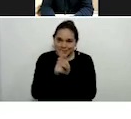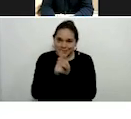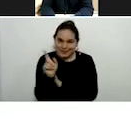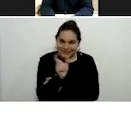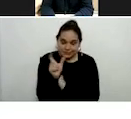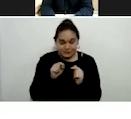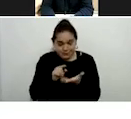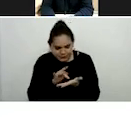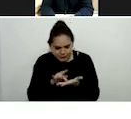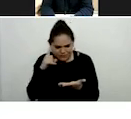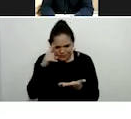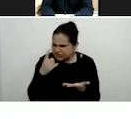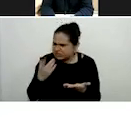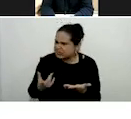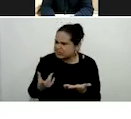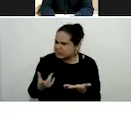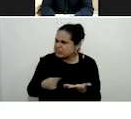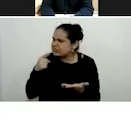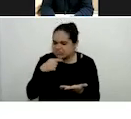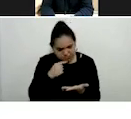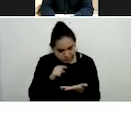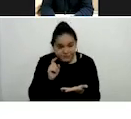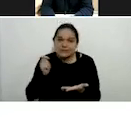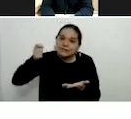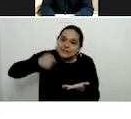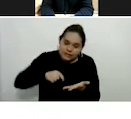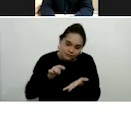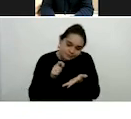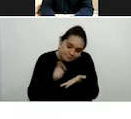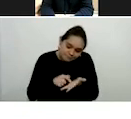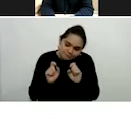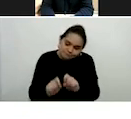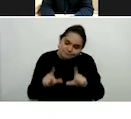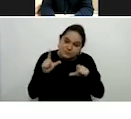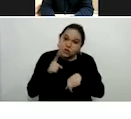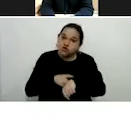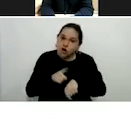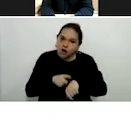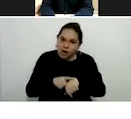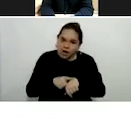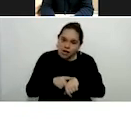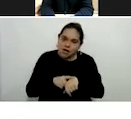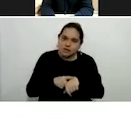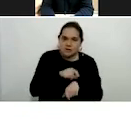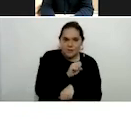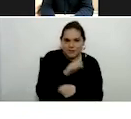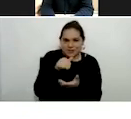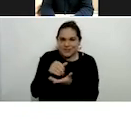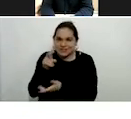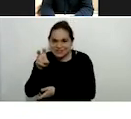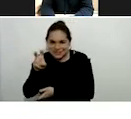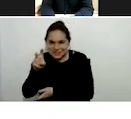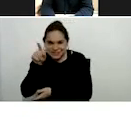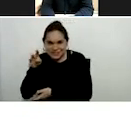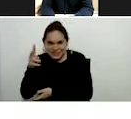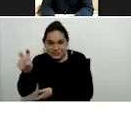clicar no atendimento online, desculpe, no atendimento online em horário comercial, e nossos atendentes vão estar ali naquela